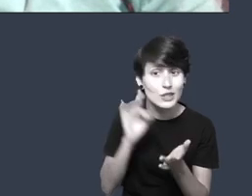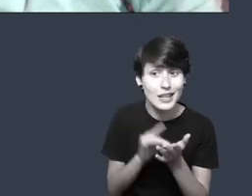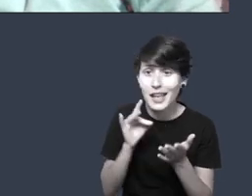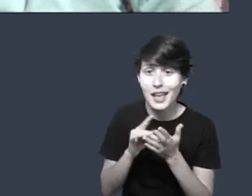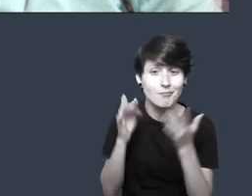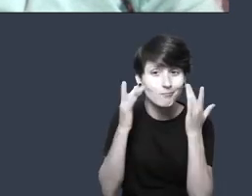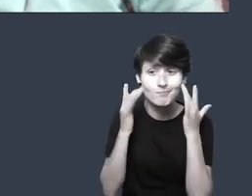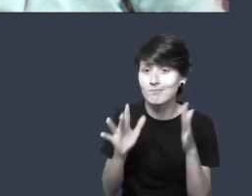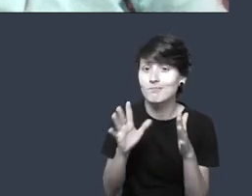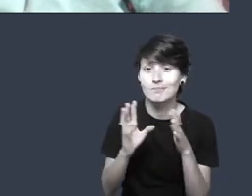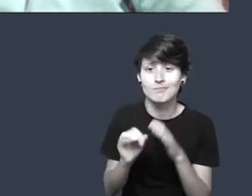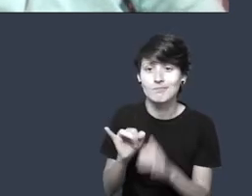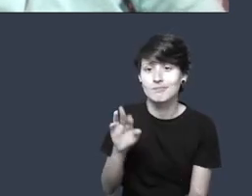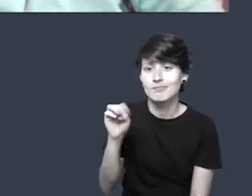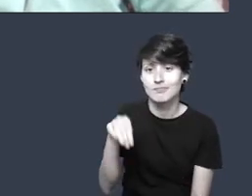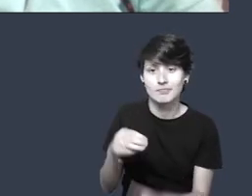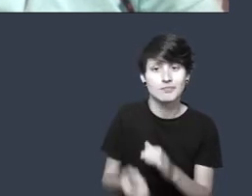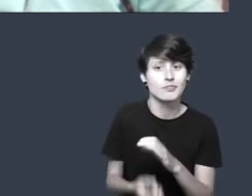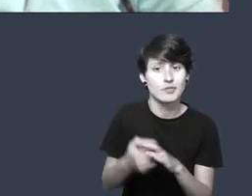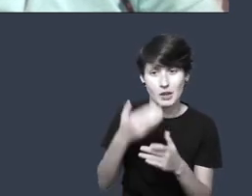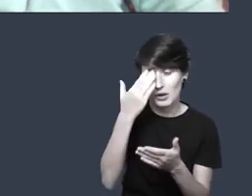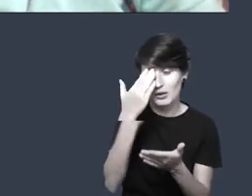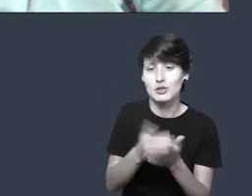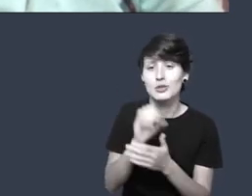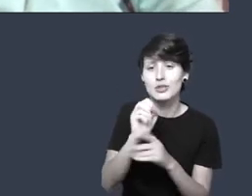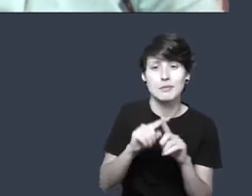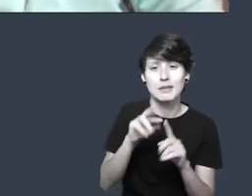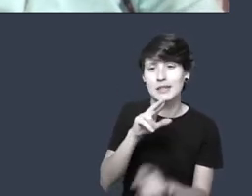IBM desenvolve, tal, acredito que sim, mas não é a minha área